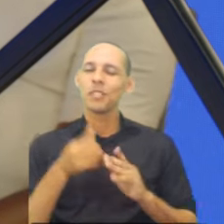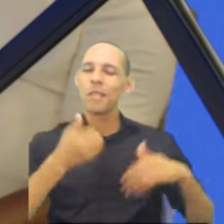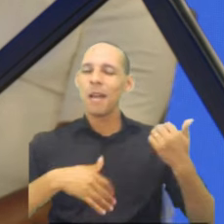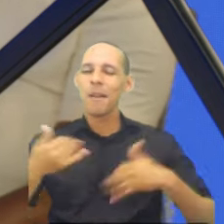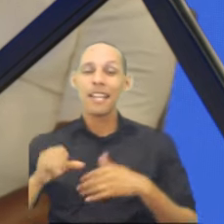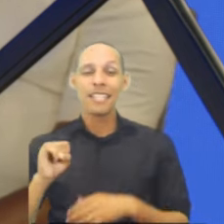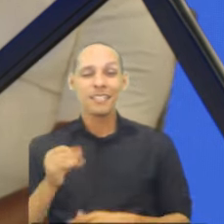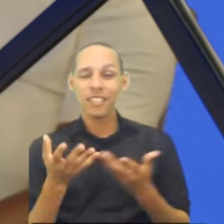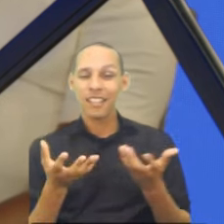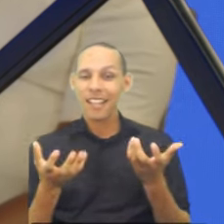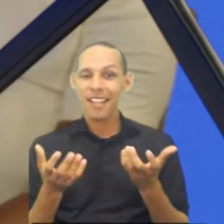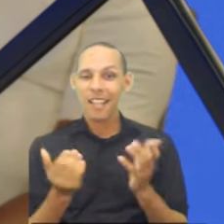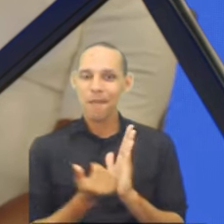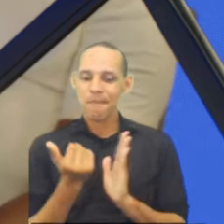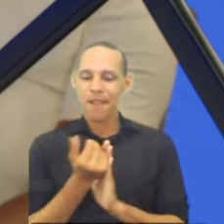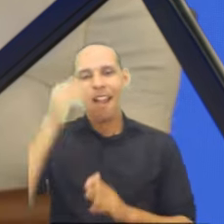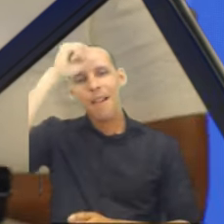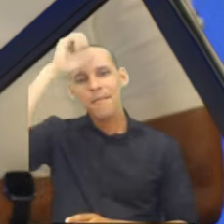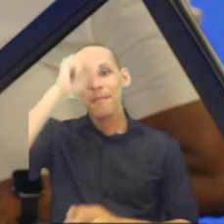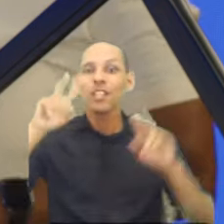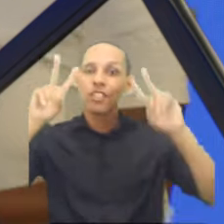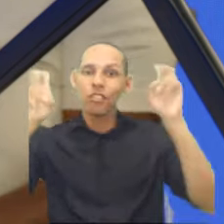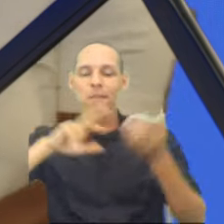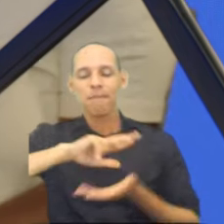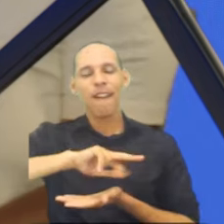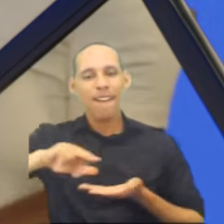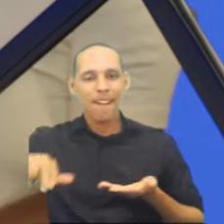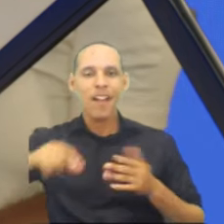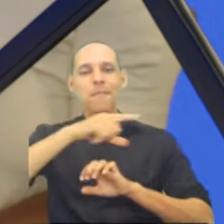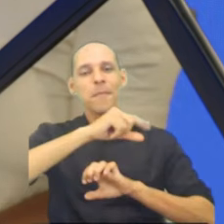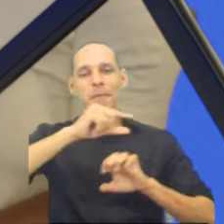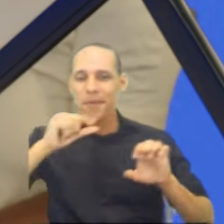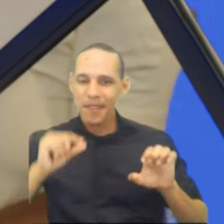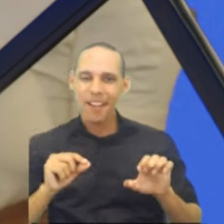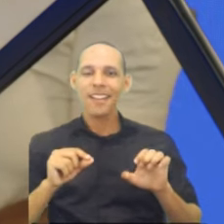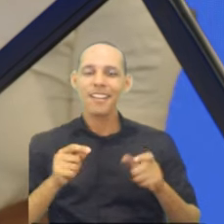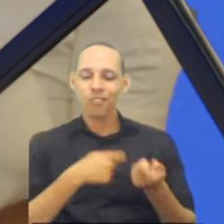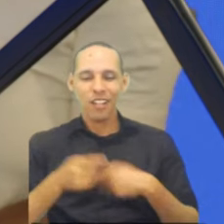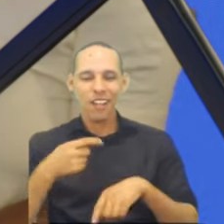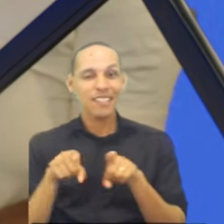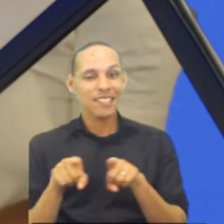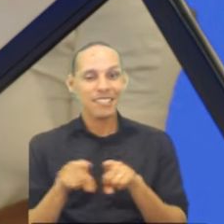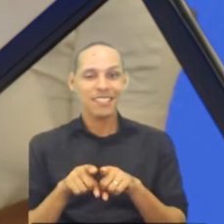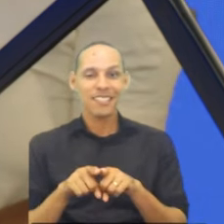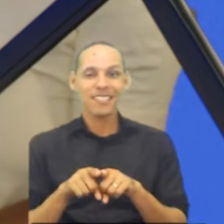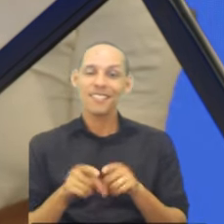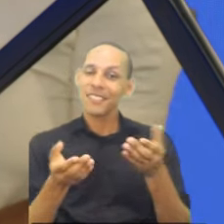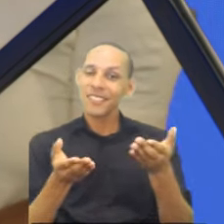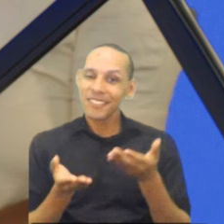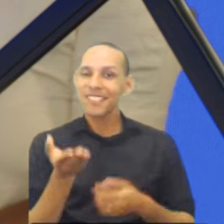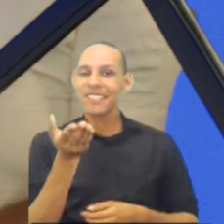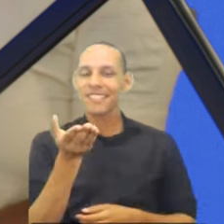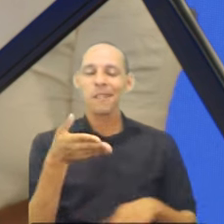foi falado aqui e se quiserem aprender um pouco mais sobre diversidade no empreendedorismo e nos negócios também eu